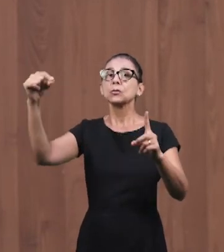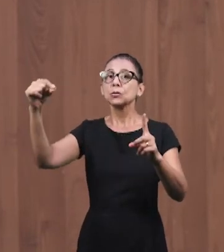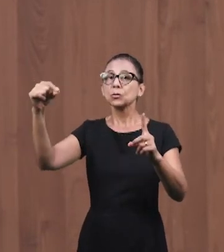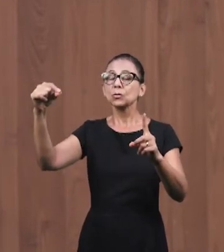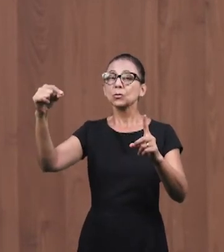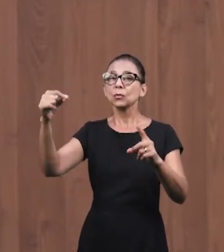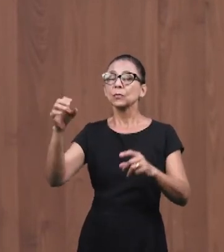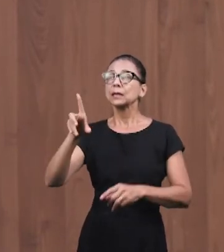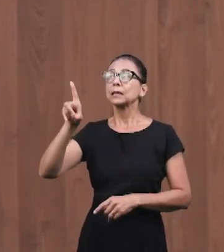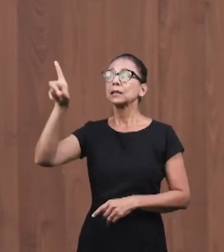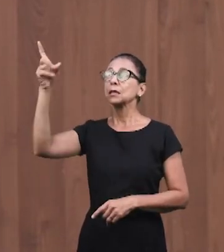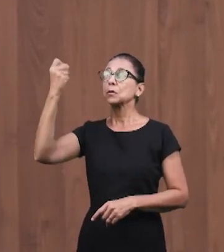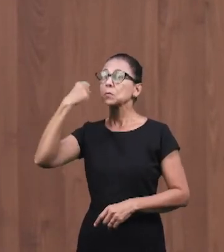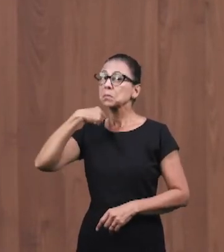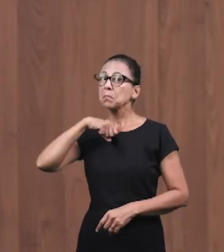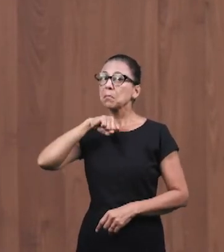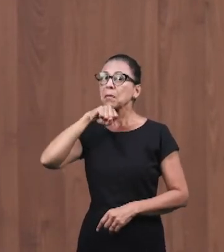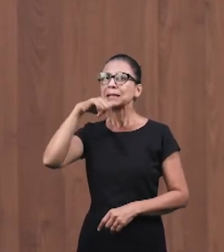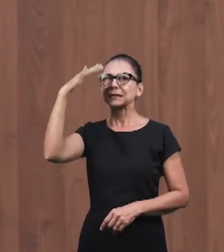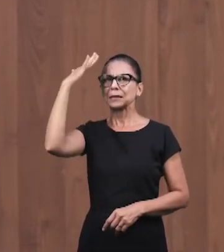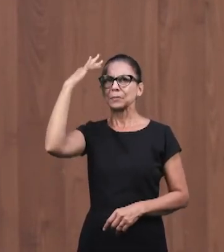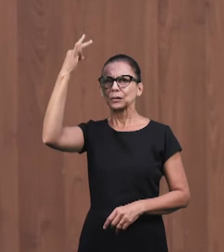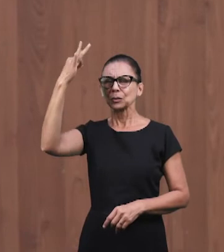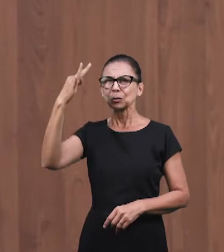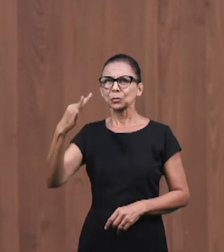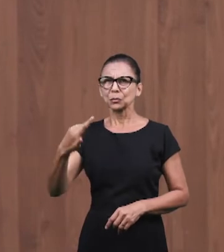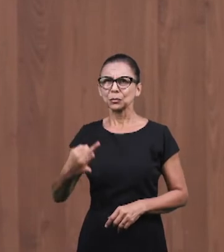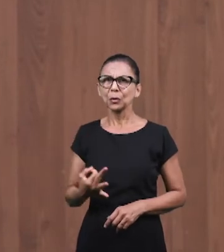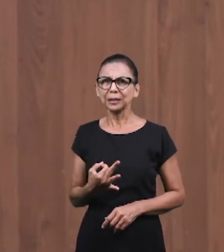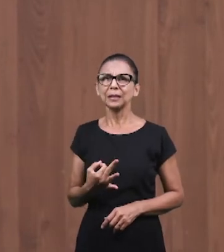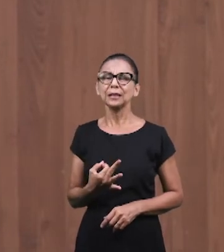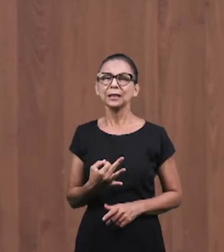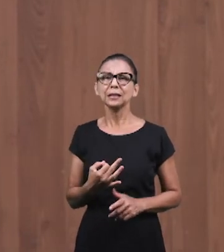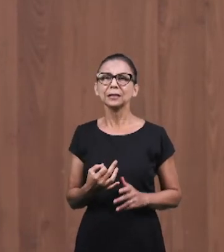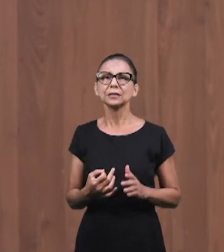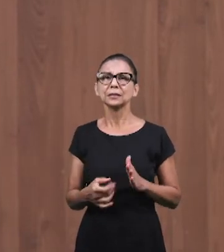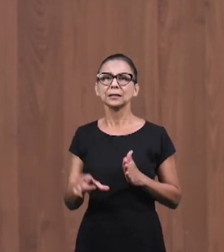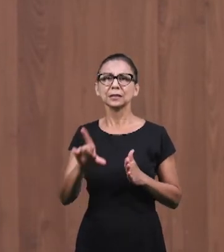com toda a sua sabedoria e presciência. Muito bem colocado aqui